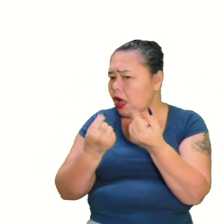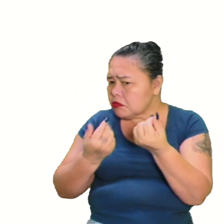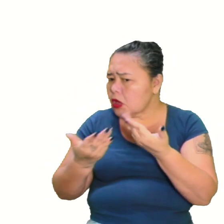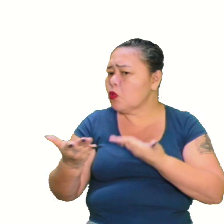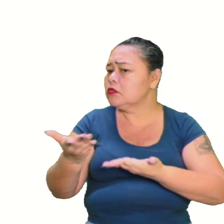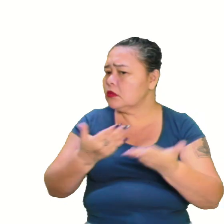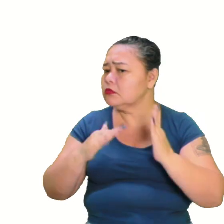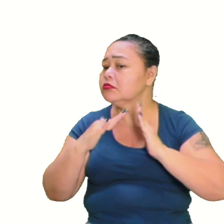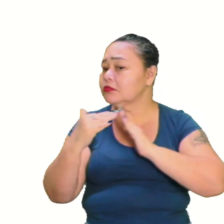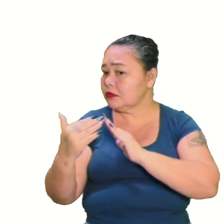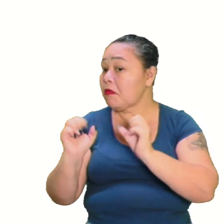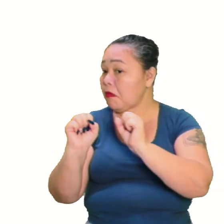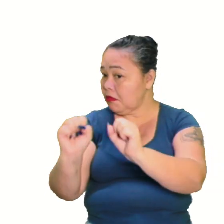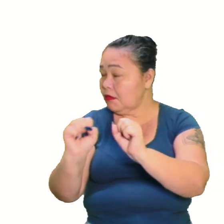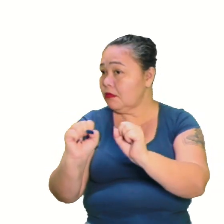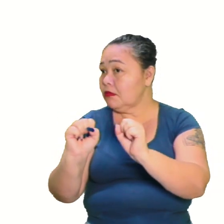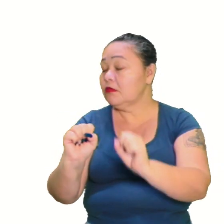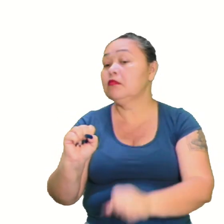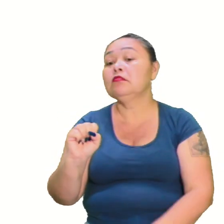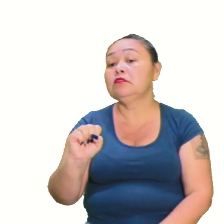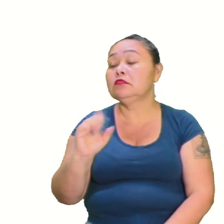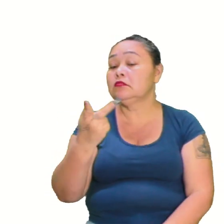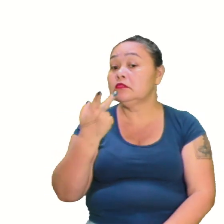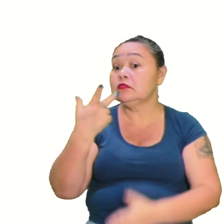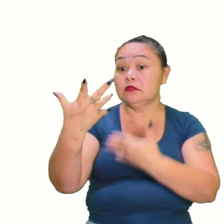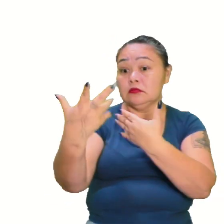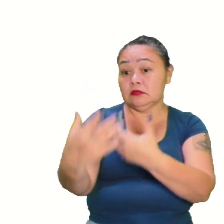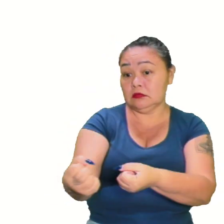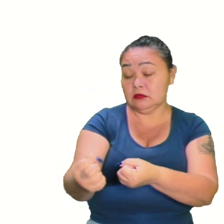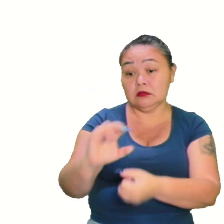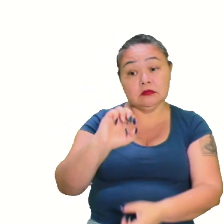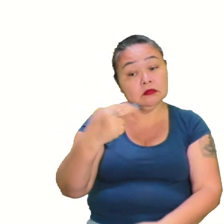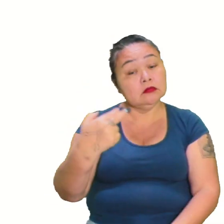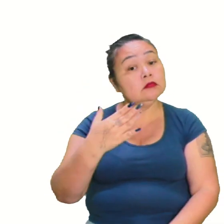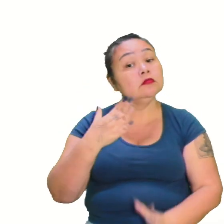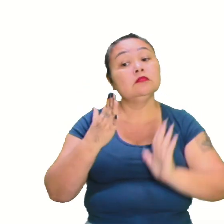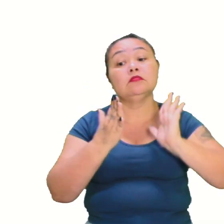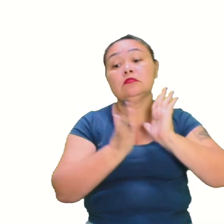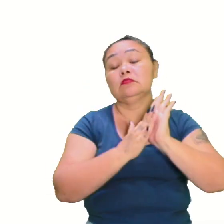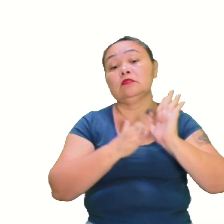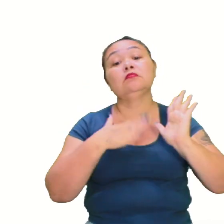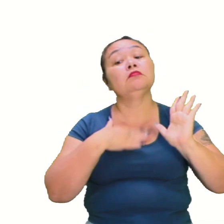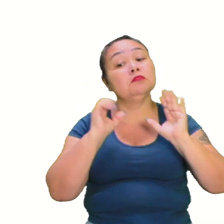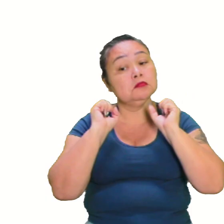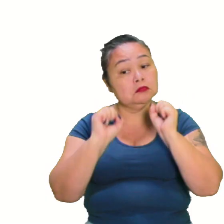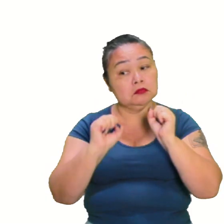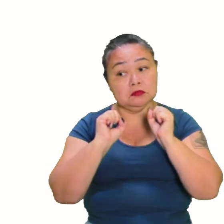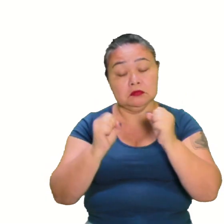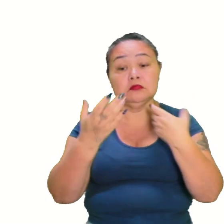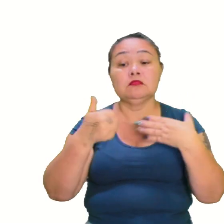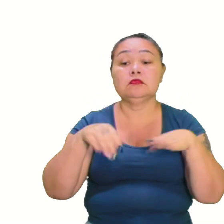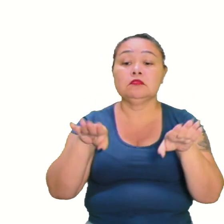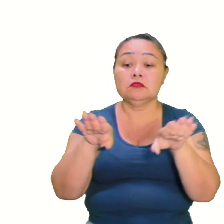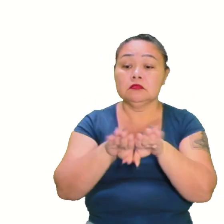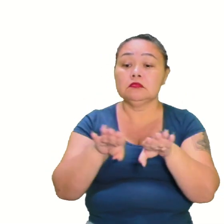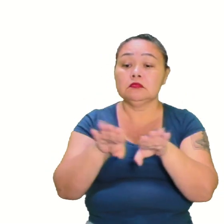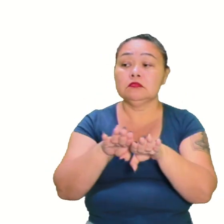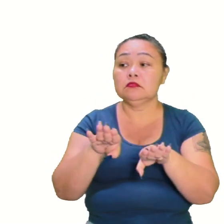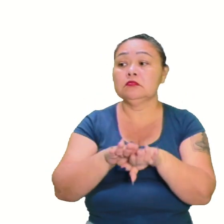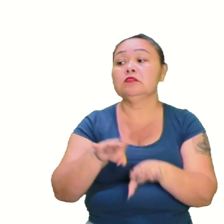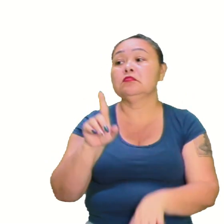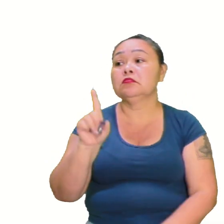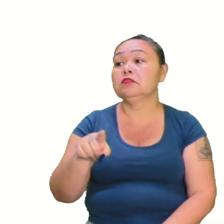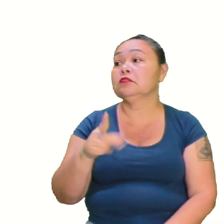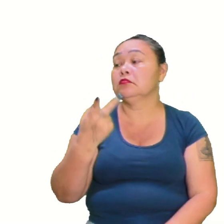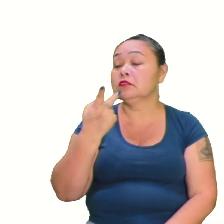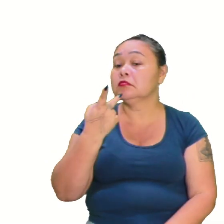com o vizinho? Posso. O vizinho pode aceitar ou não minha proposta? Pode também. Então,